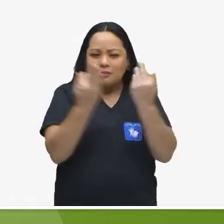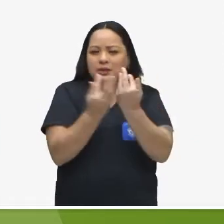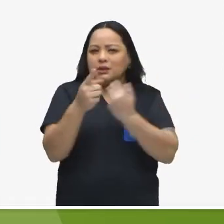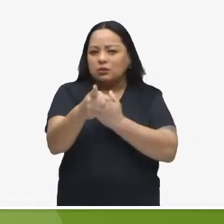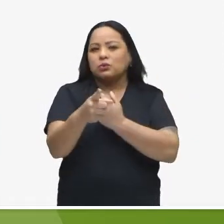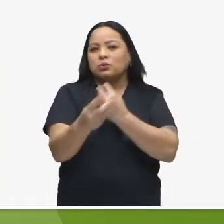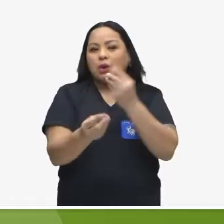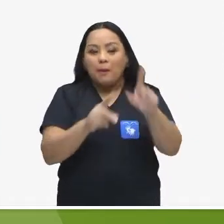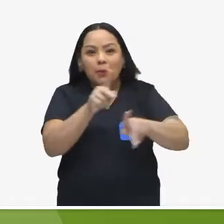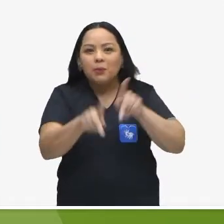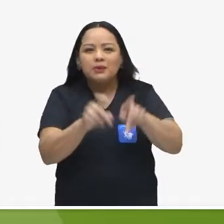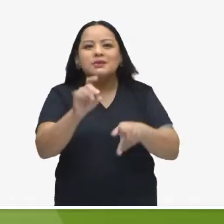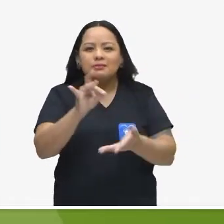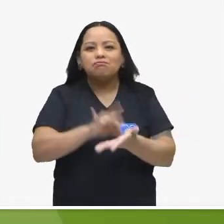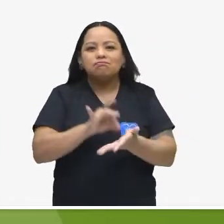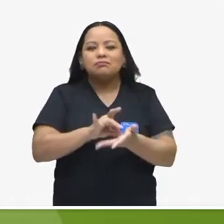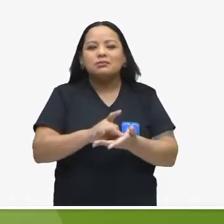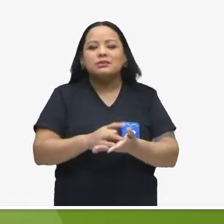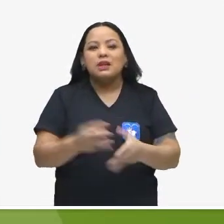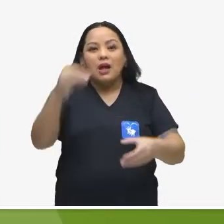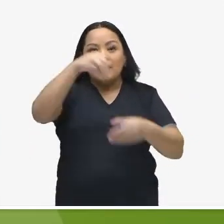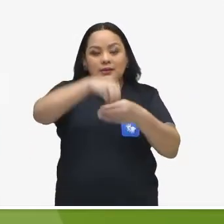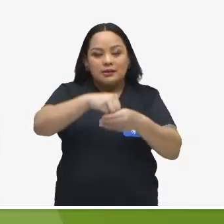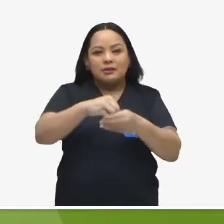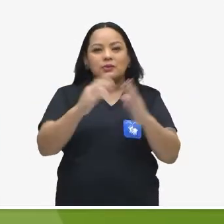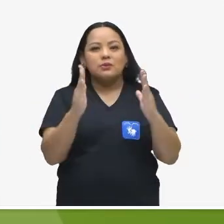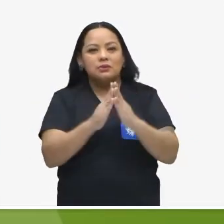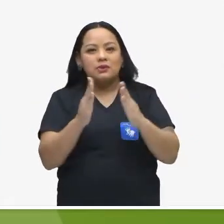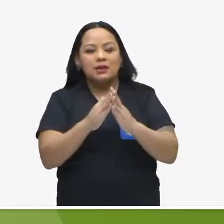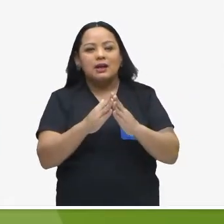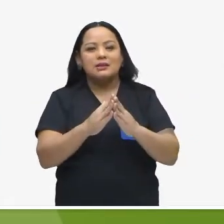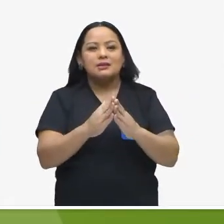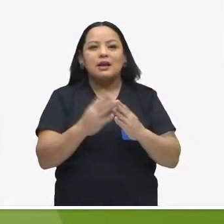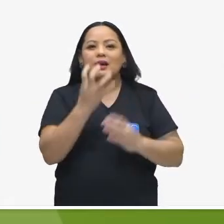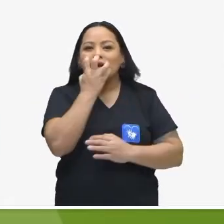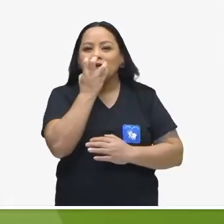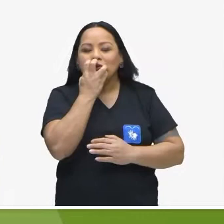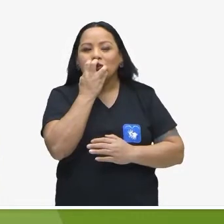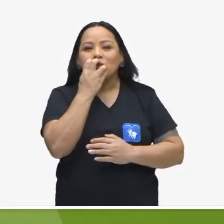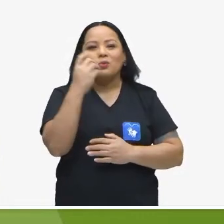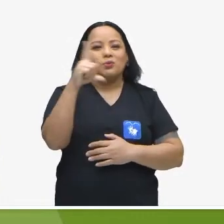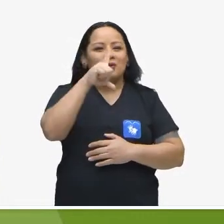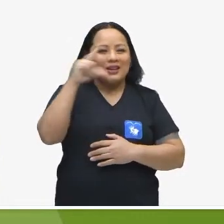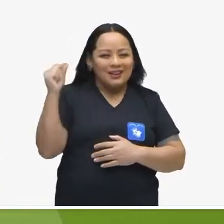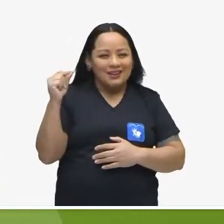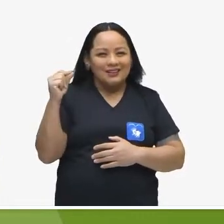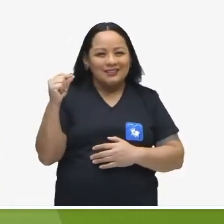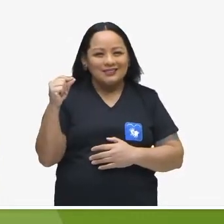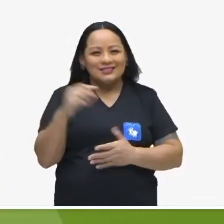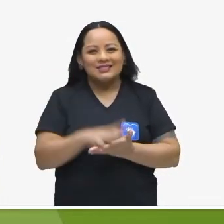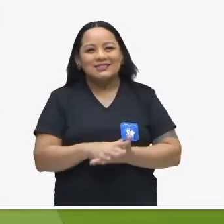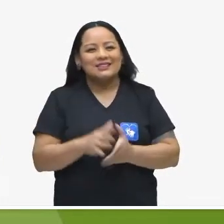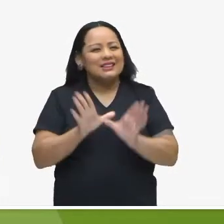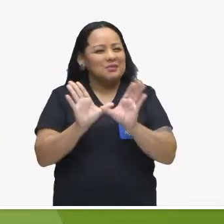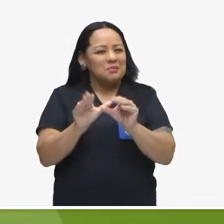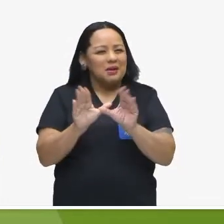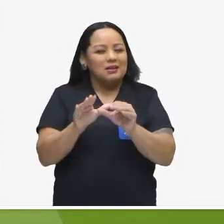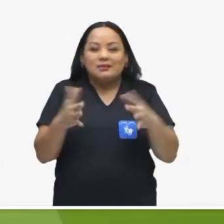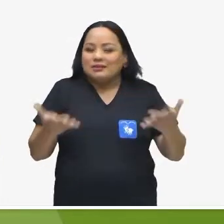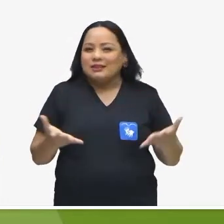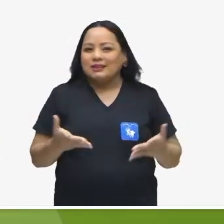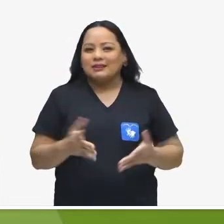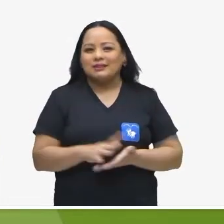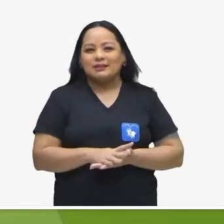uma população. Dentro da sua casa tem cachorro, tem gato, tem uma ave. Então, aí